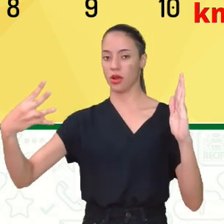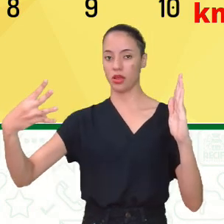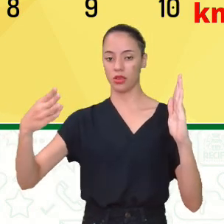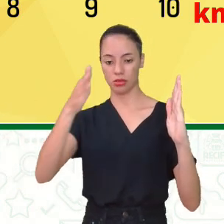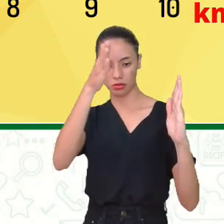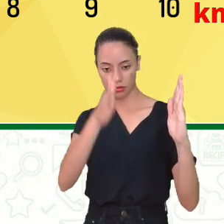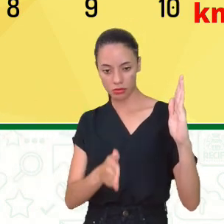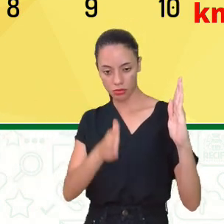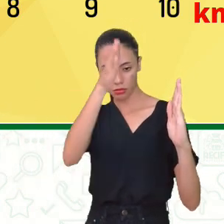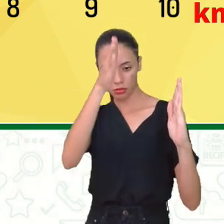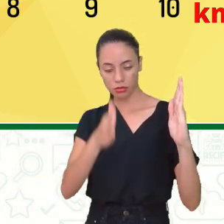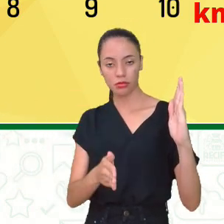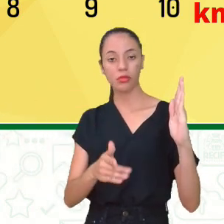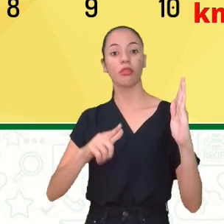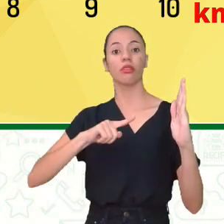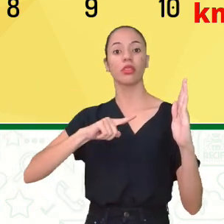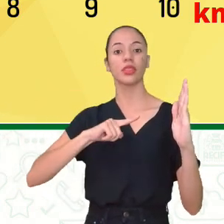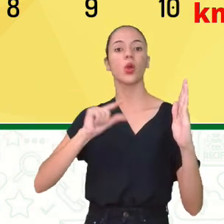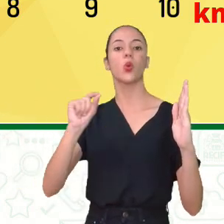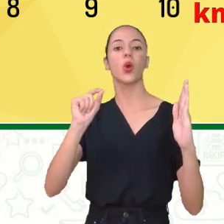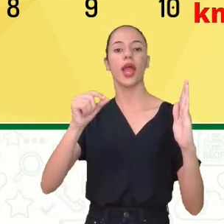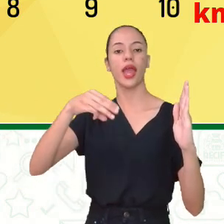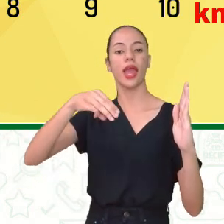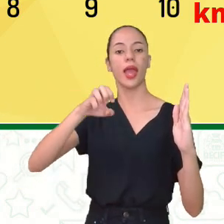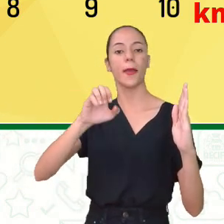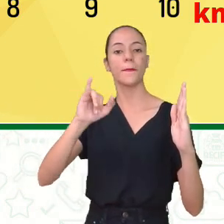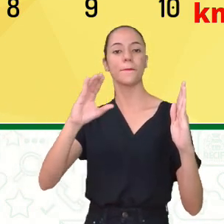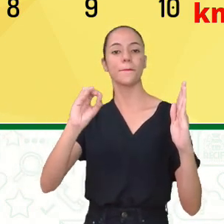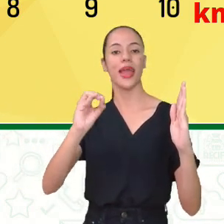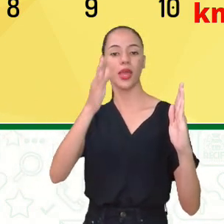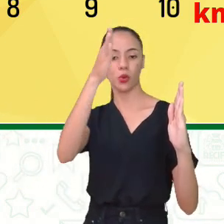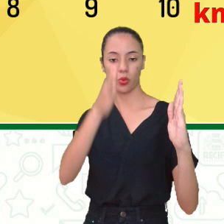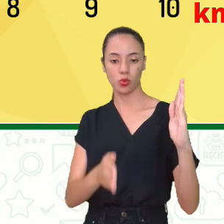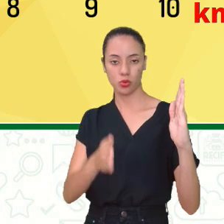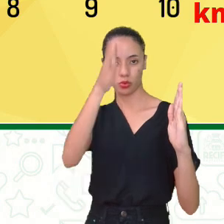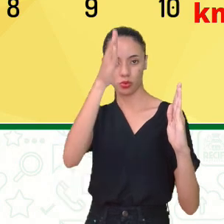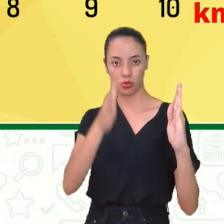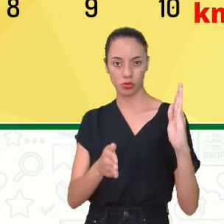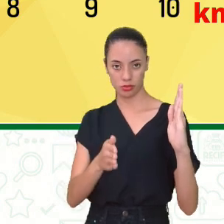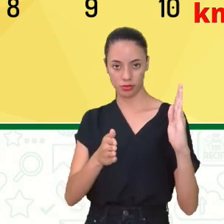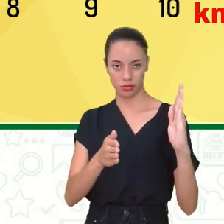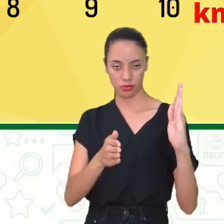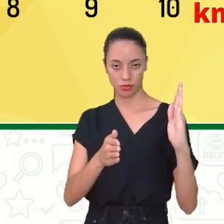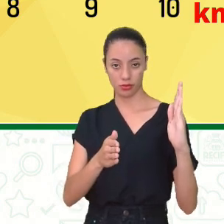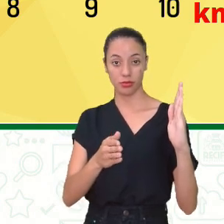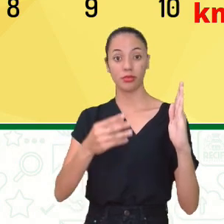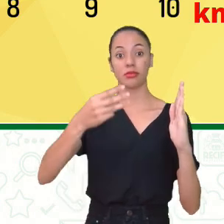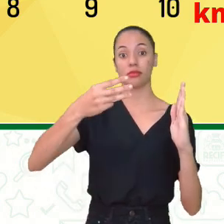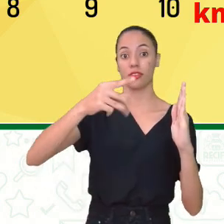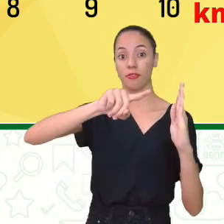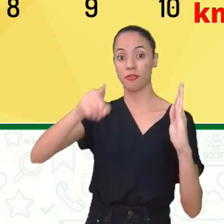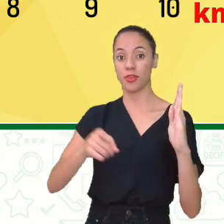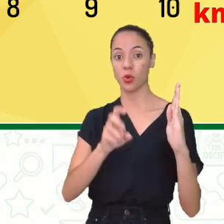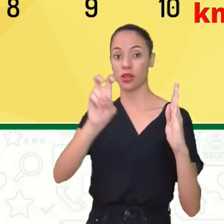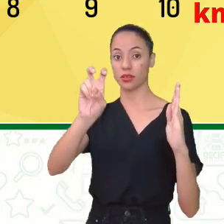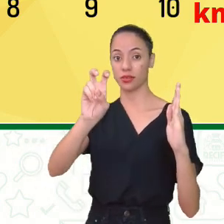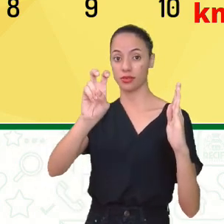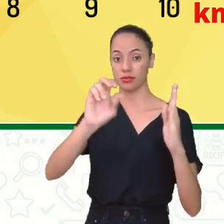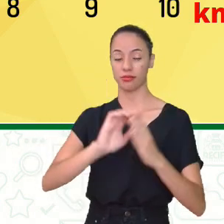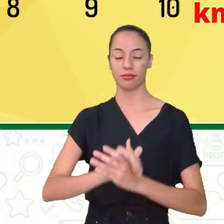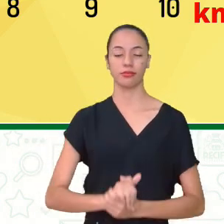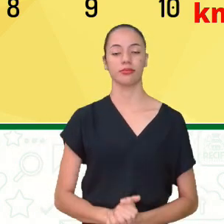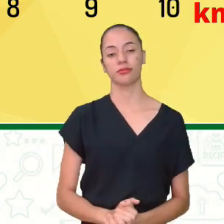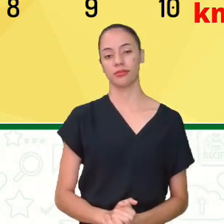tenho exatamente o meio, tá? Ou seja, 0,5, né?